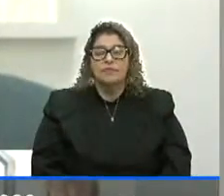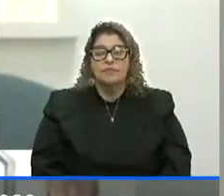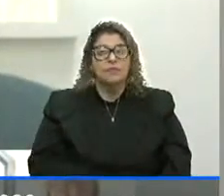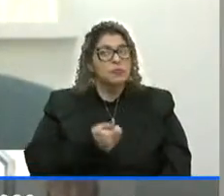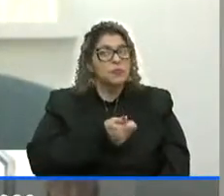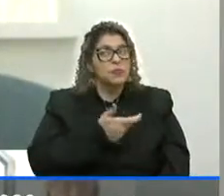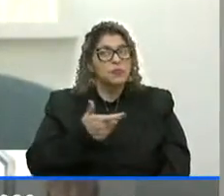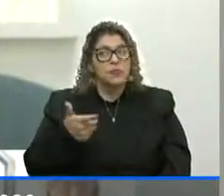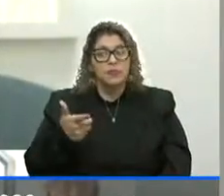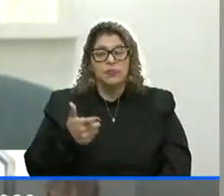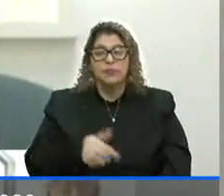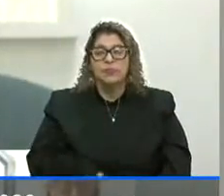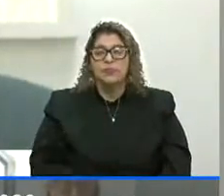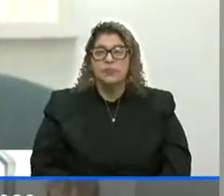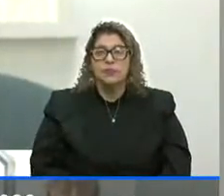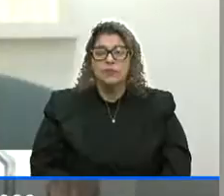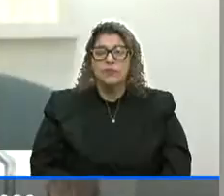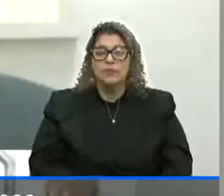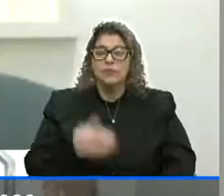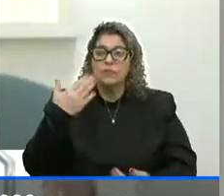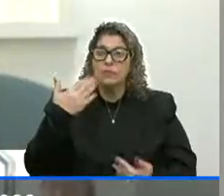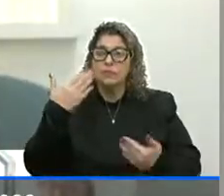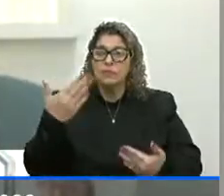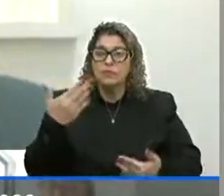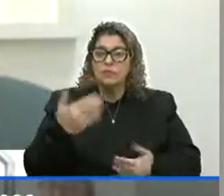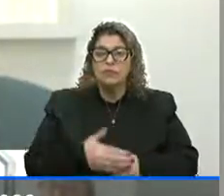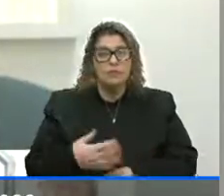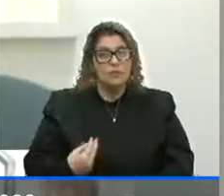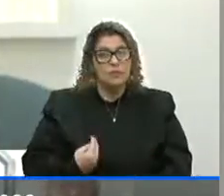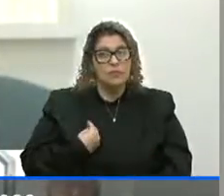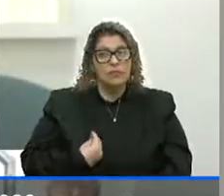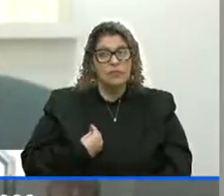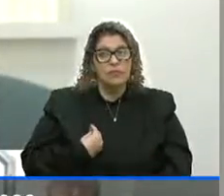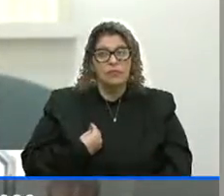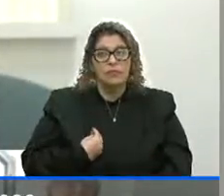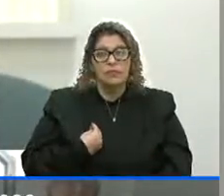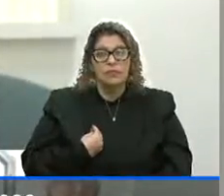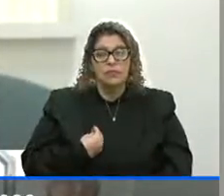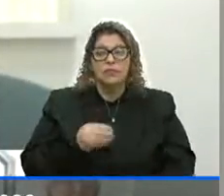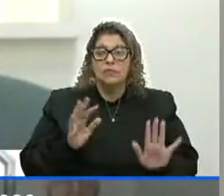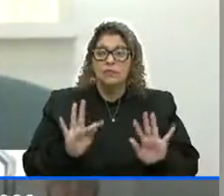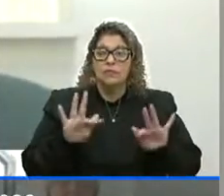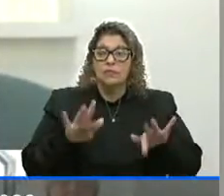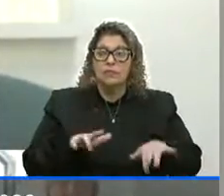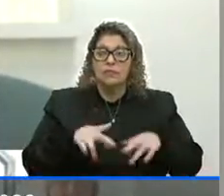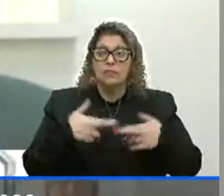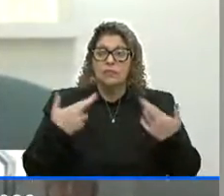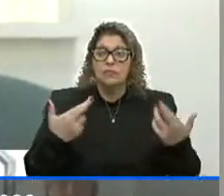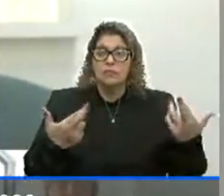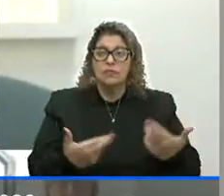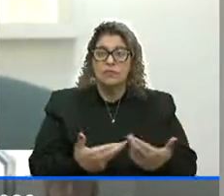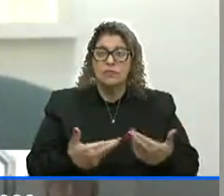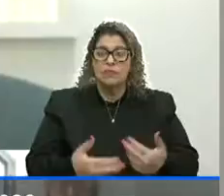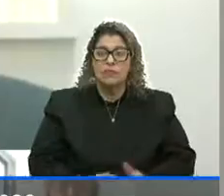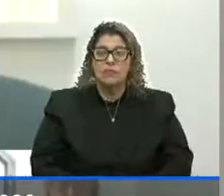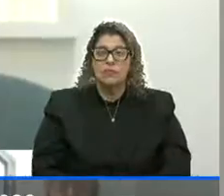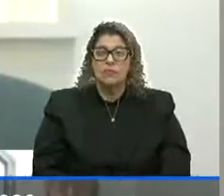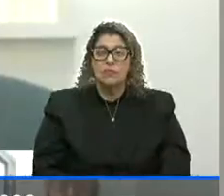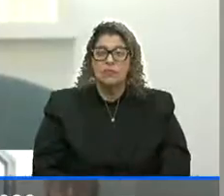Não havendo, então, mais assuntos, agradeço a presença de todos e dou por encerrada esta reunião.